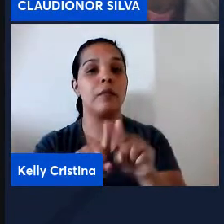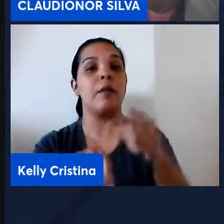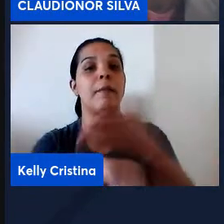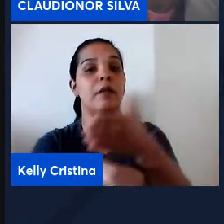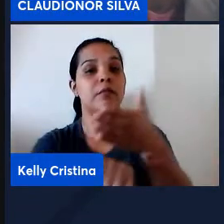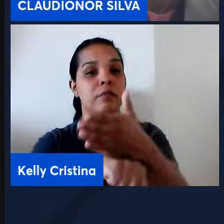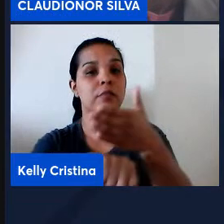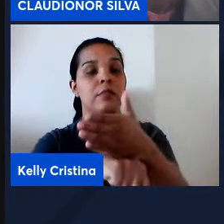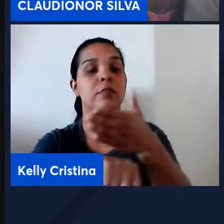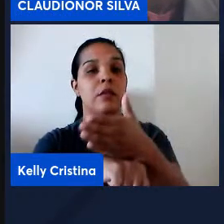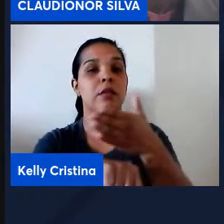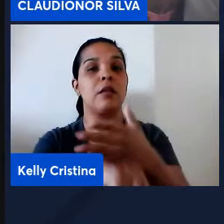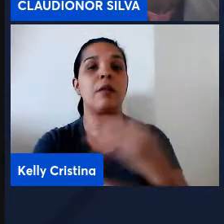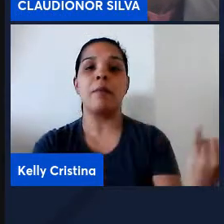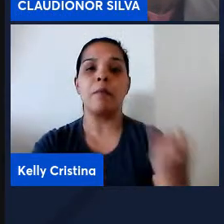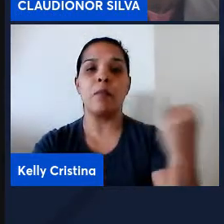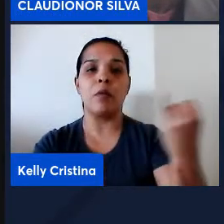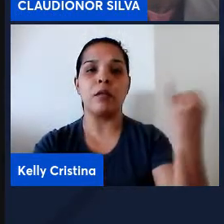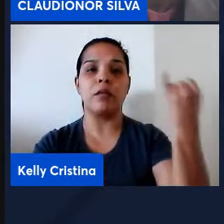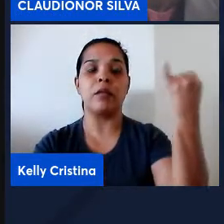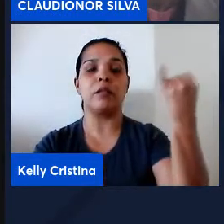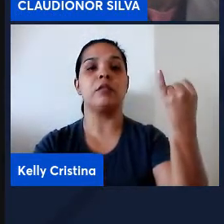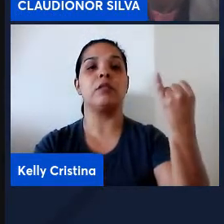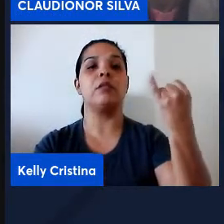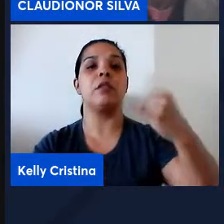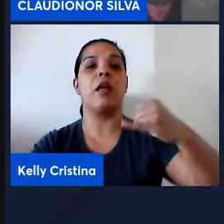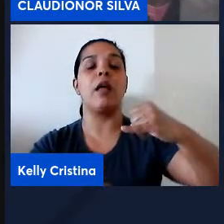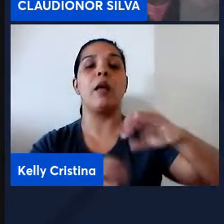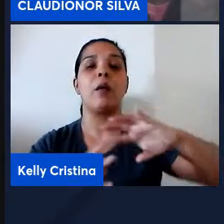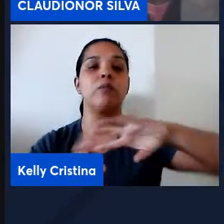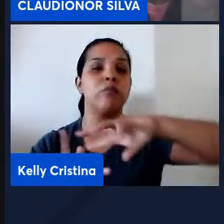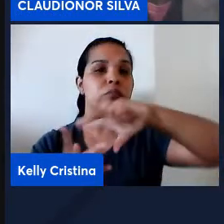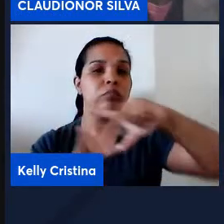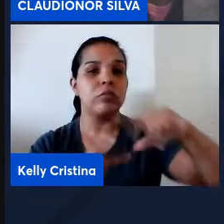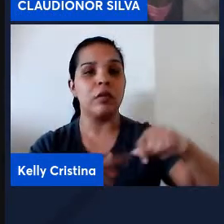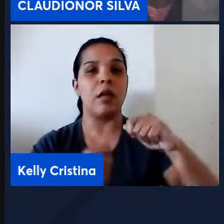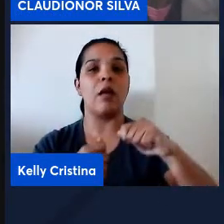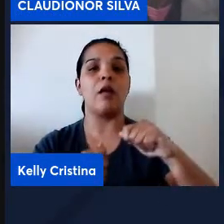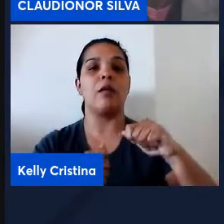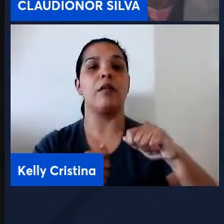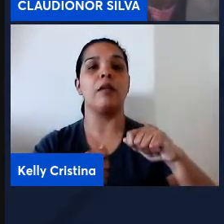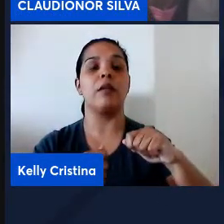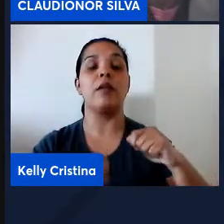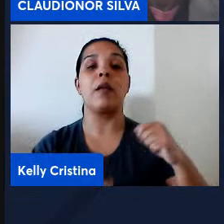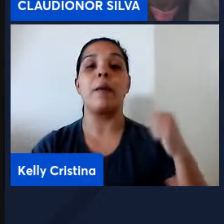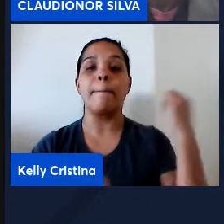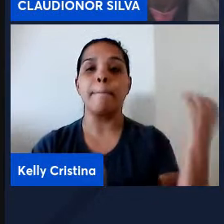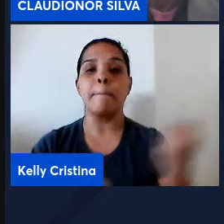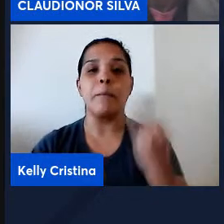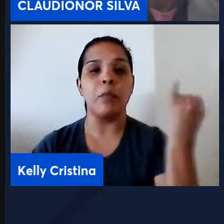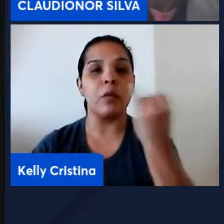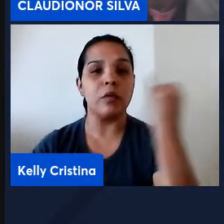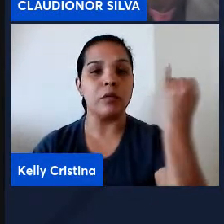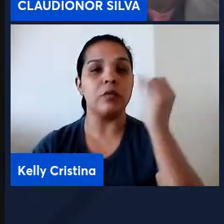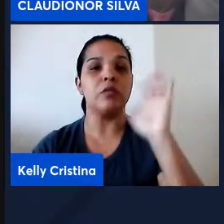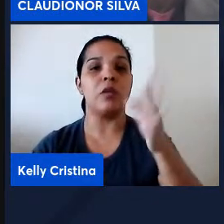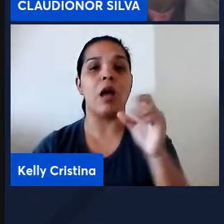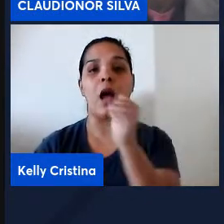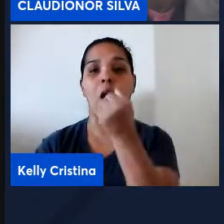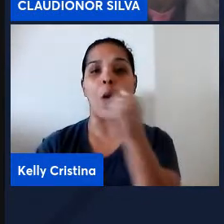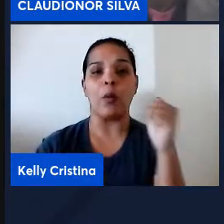forma deste importante evento internacional, que como evento internacional já chega à sua 8ª